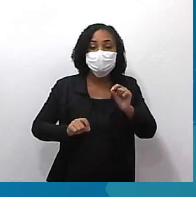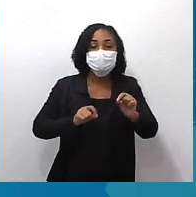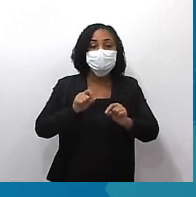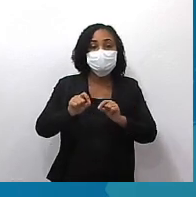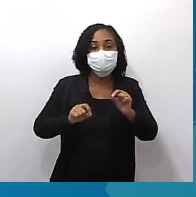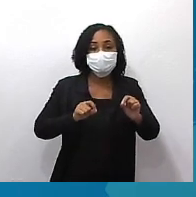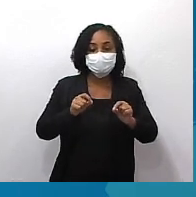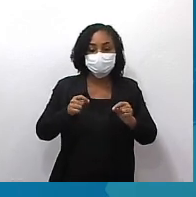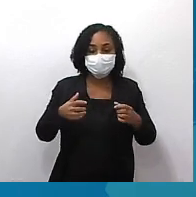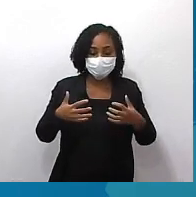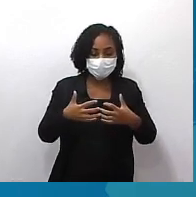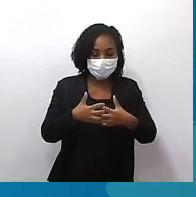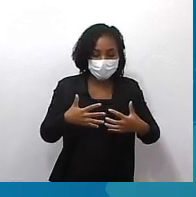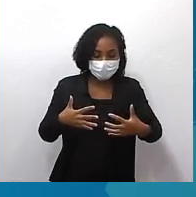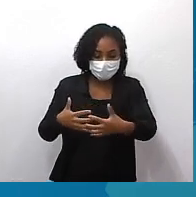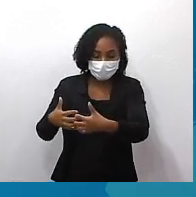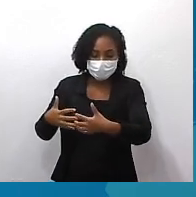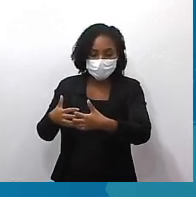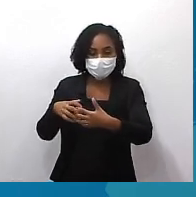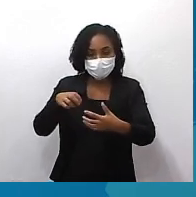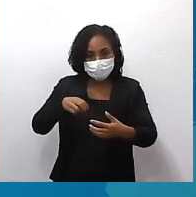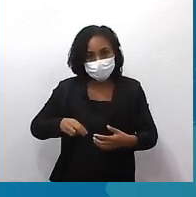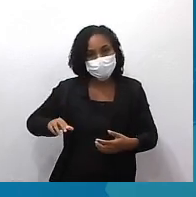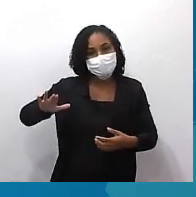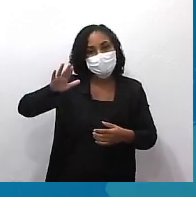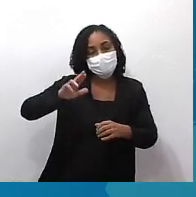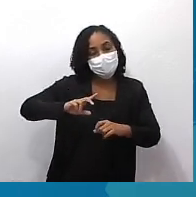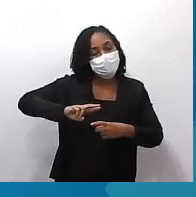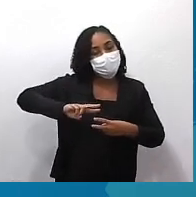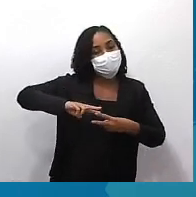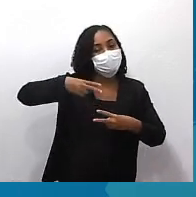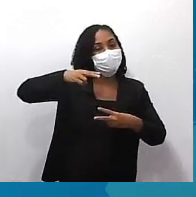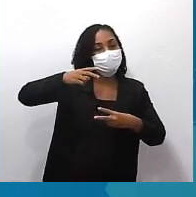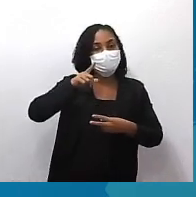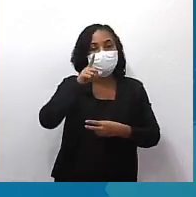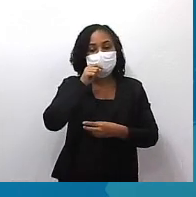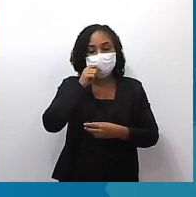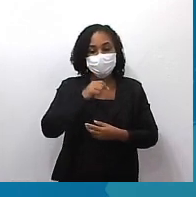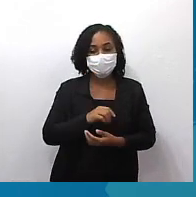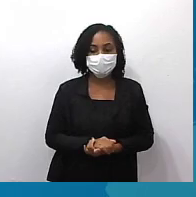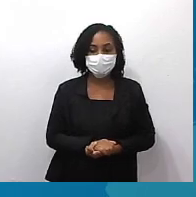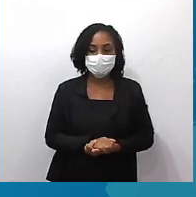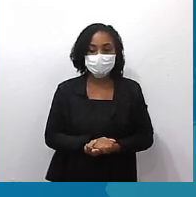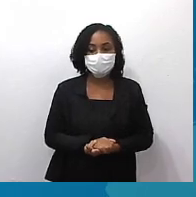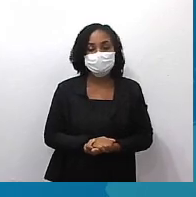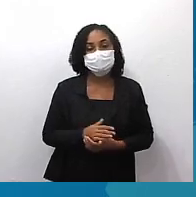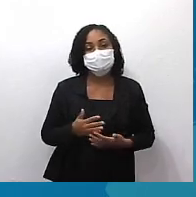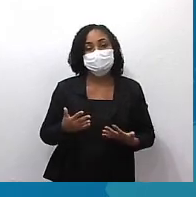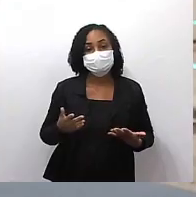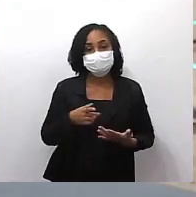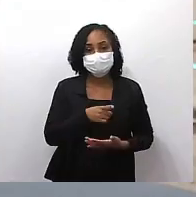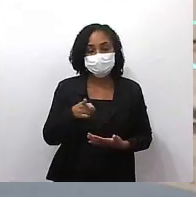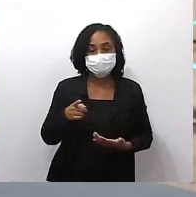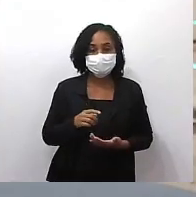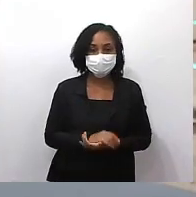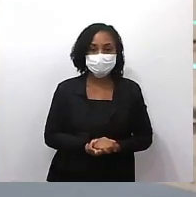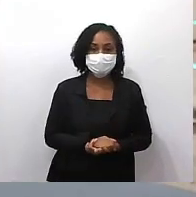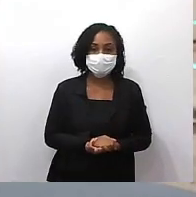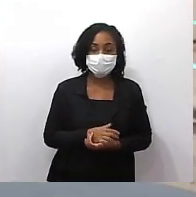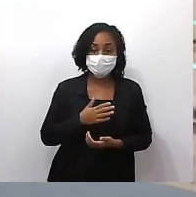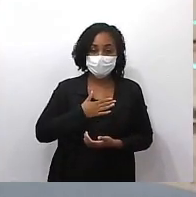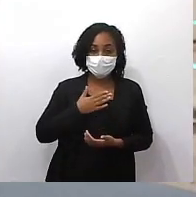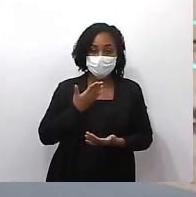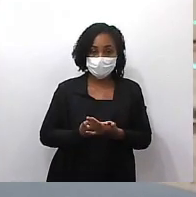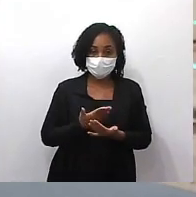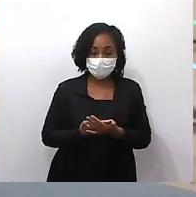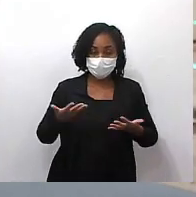o rio a outros rios do Nordeste para trazer mais água, sobretudo para o sertão. Minha gente, essa foi a minha aula